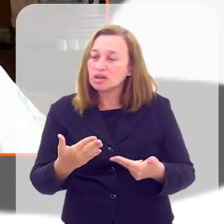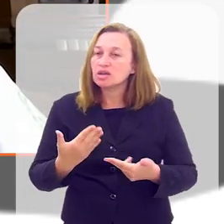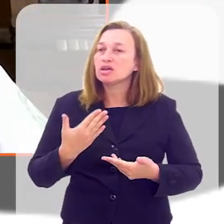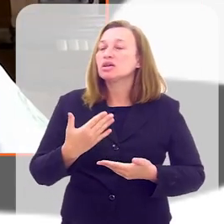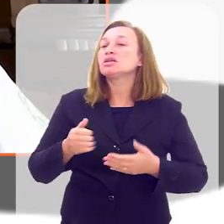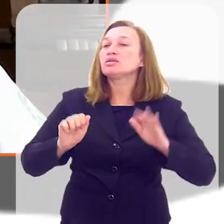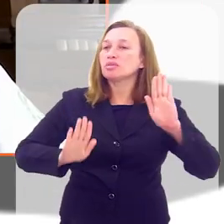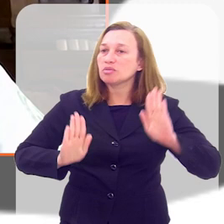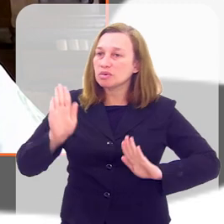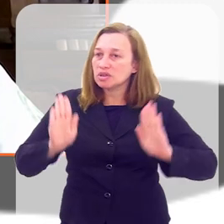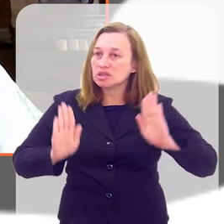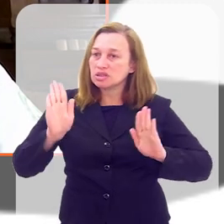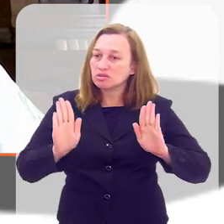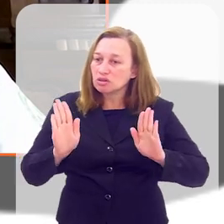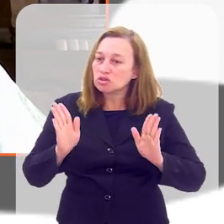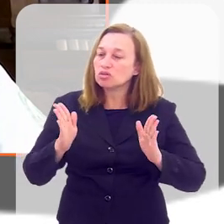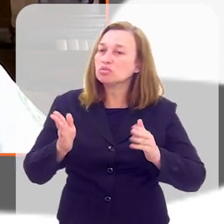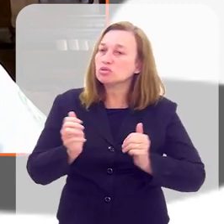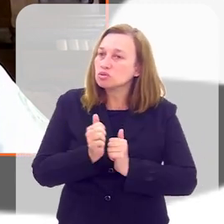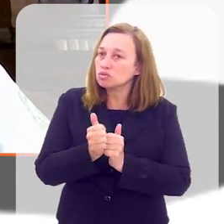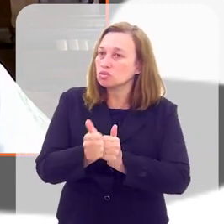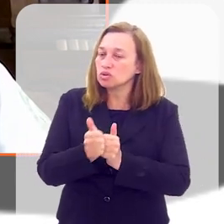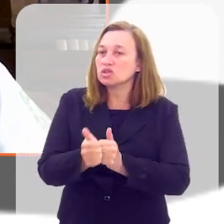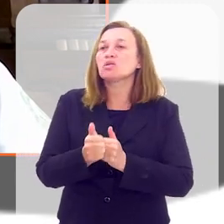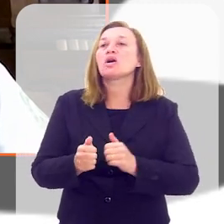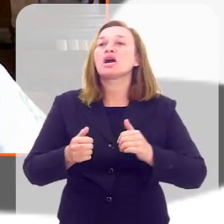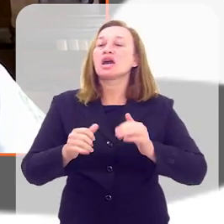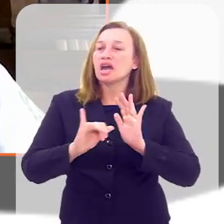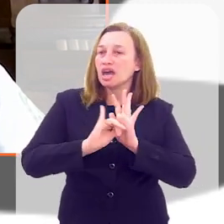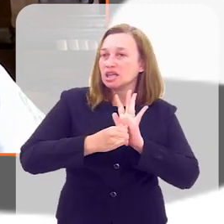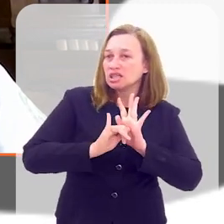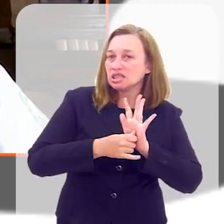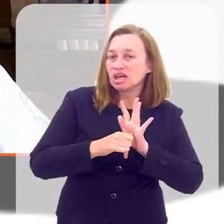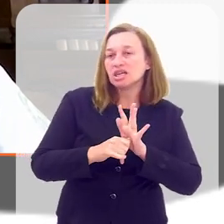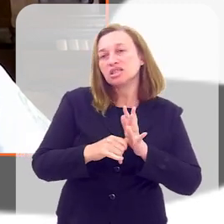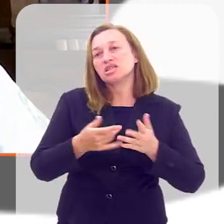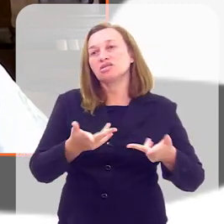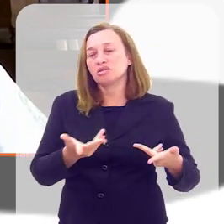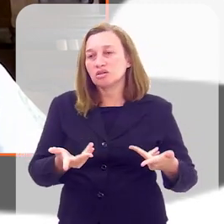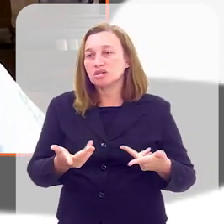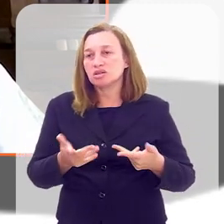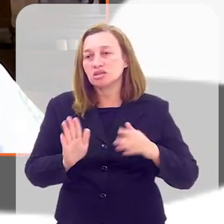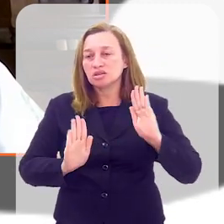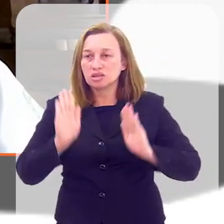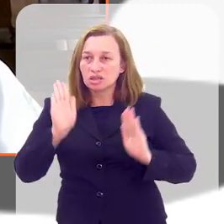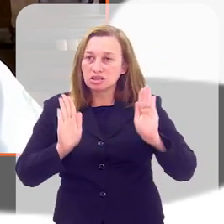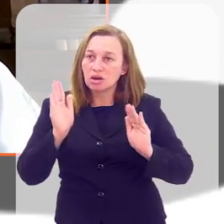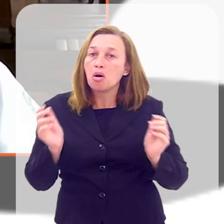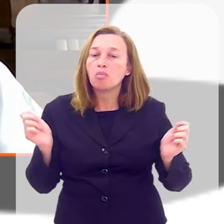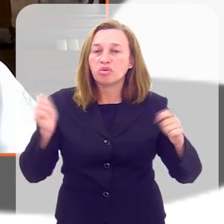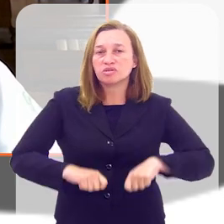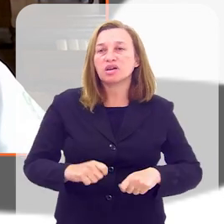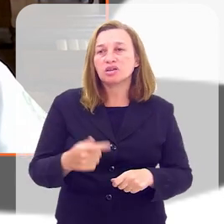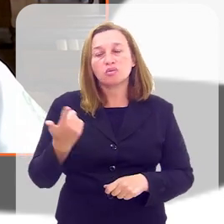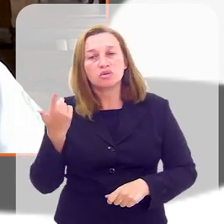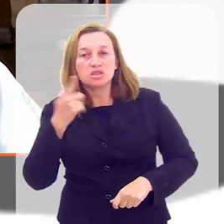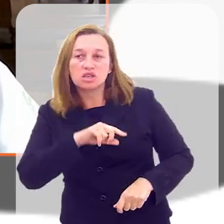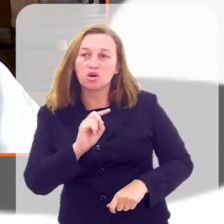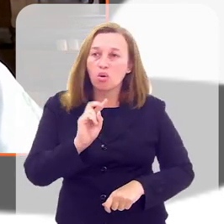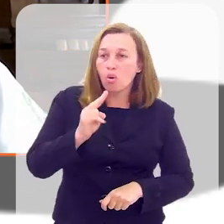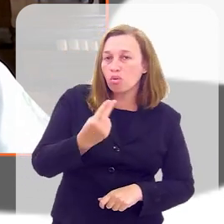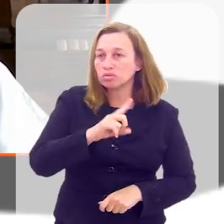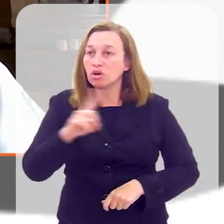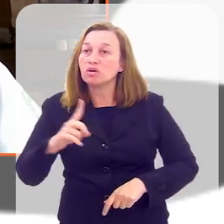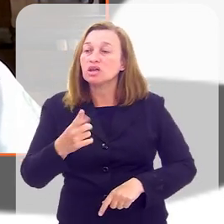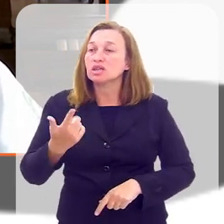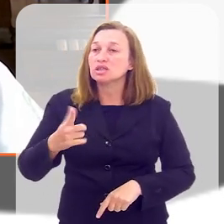processos de licitação tão tão na rua então os editais que a gente participa a gente tem a possibilidade de ganhar